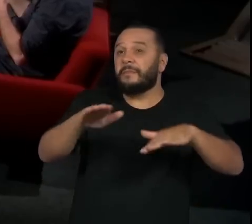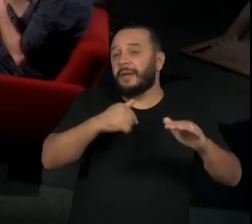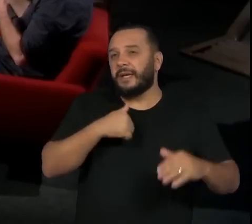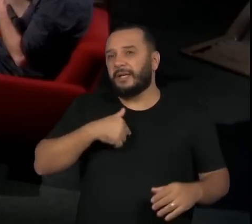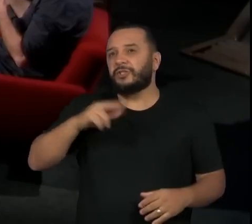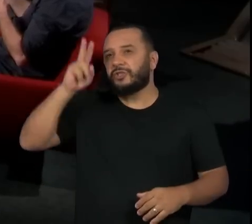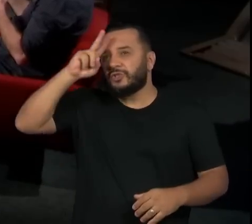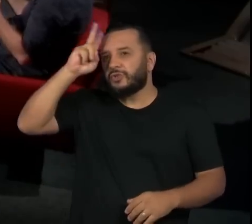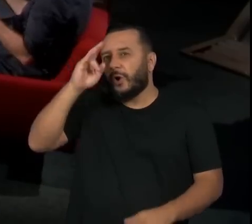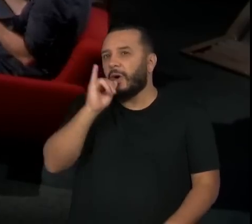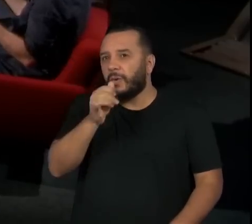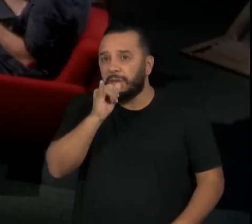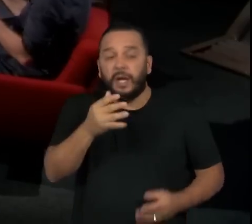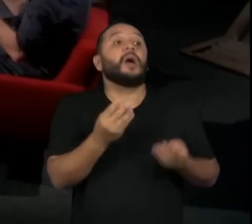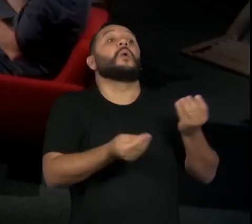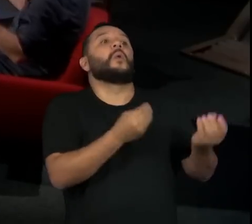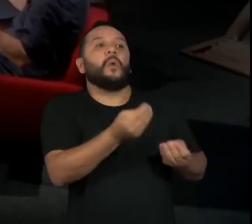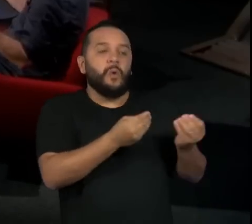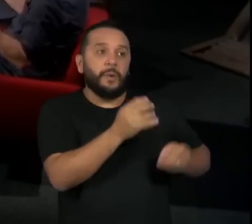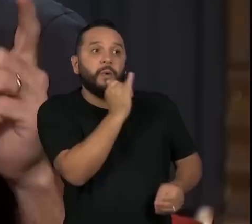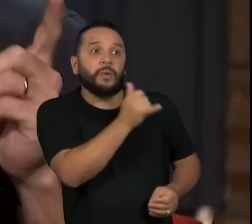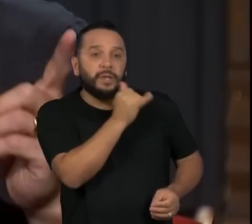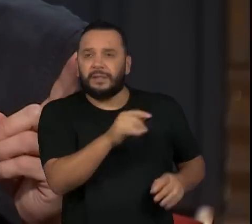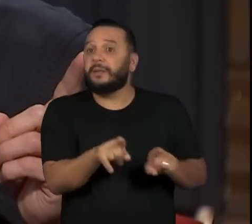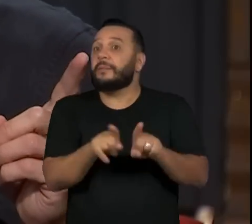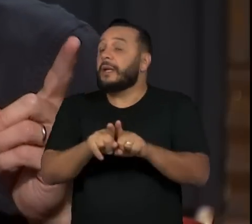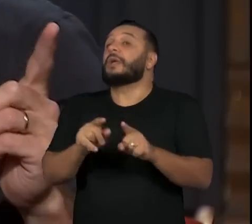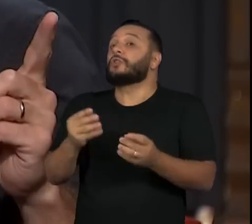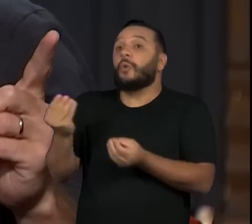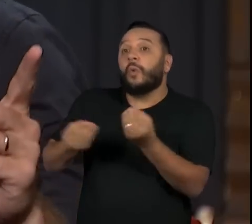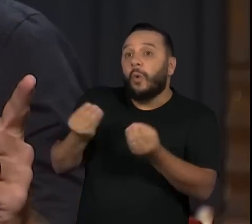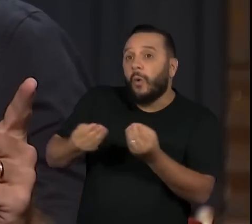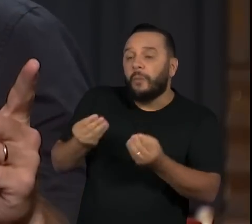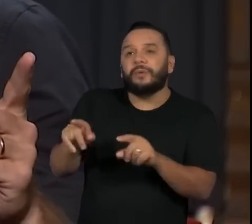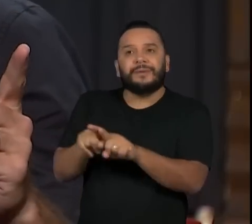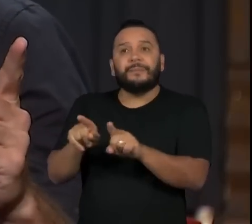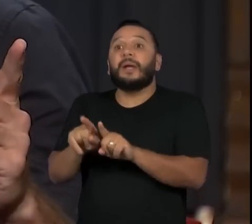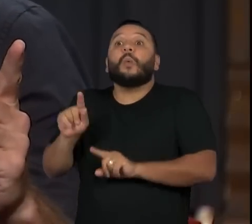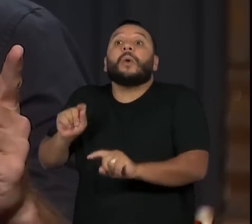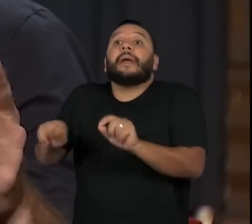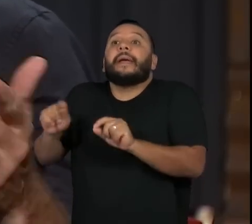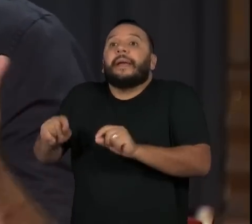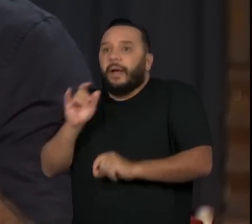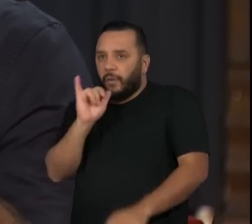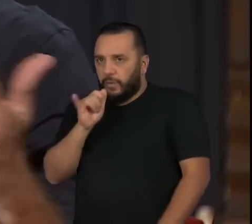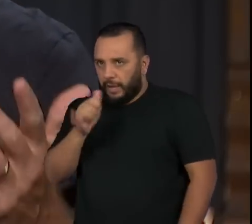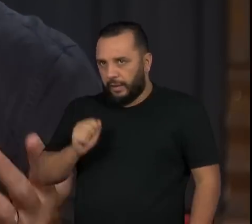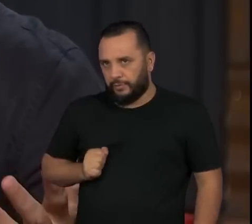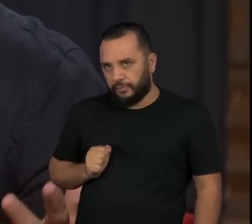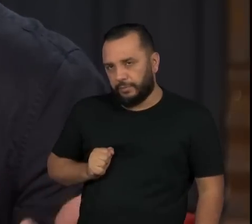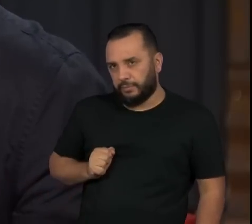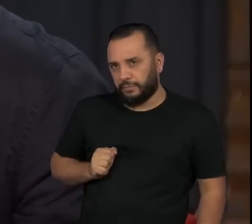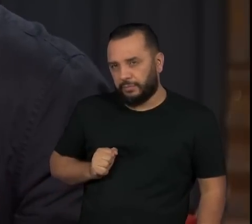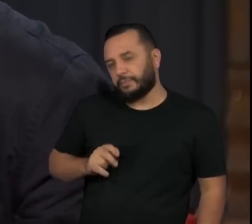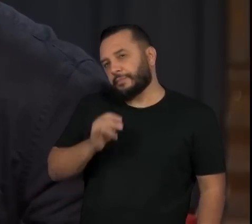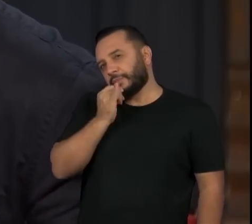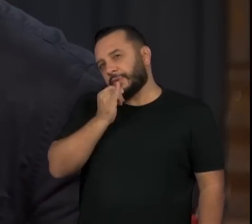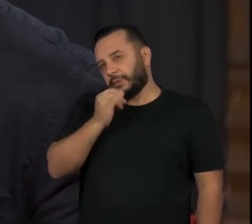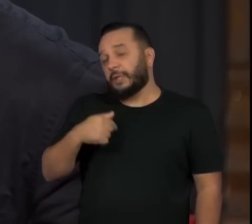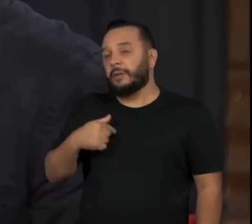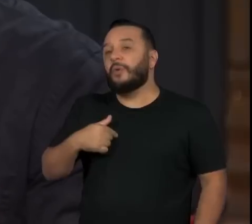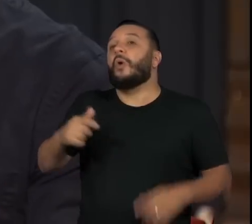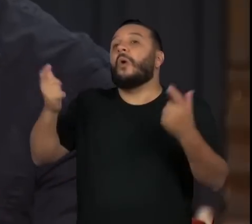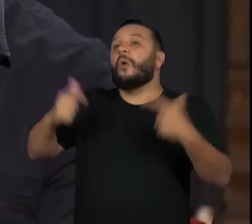elas são contadas. Isso, e do que é contado, de como e do que é contado. E onde a gente ouve